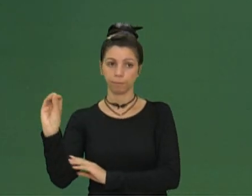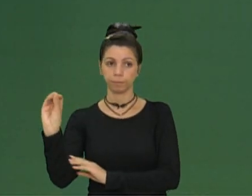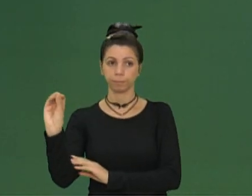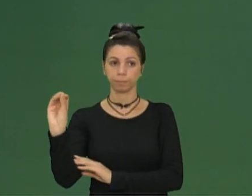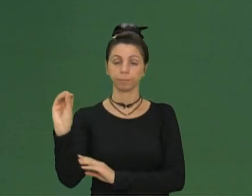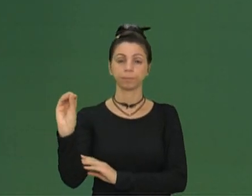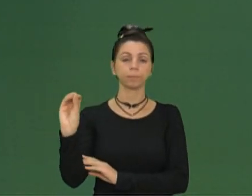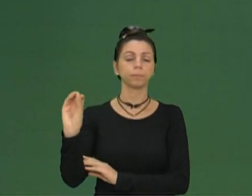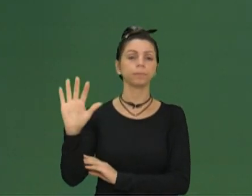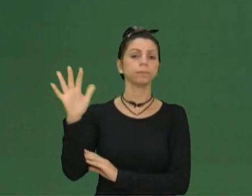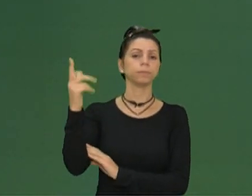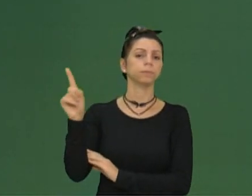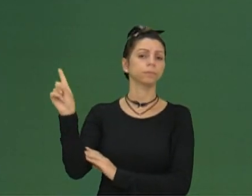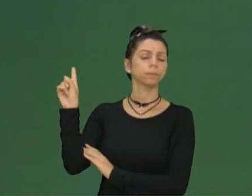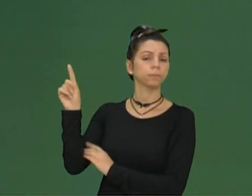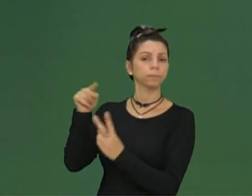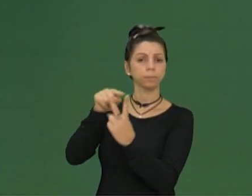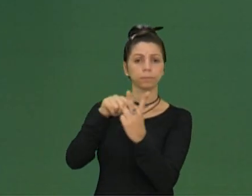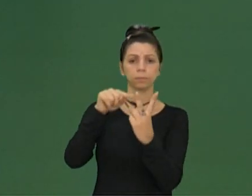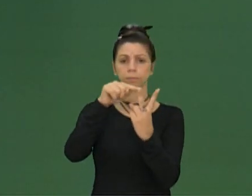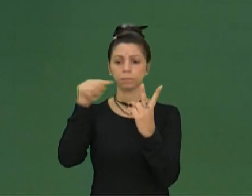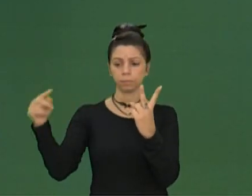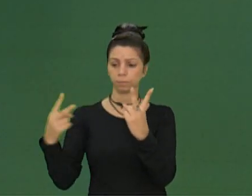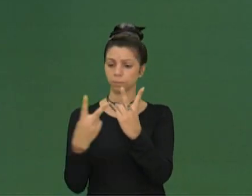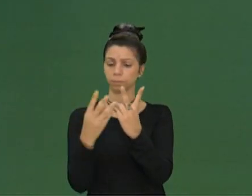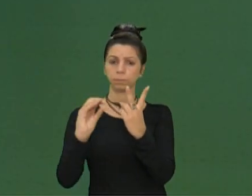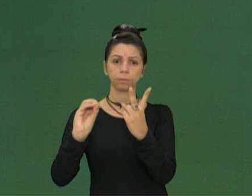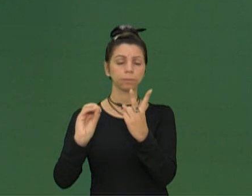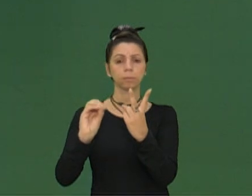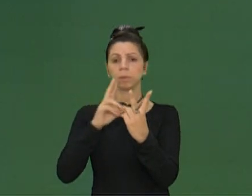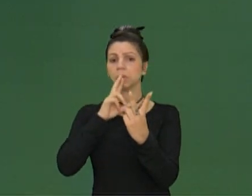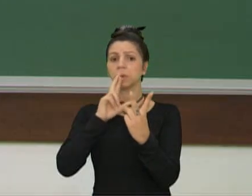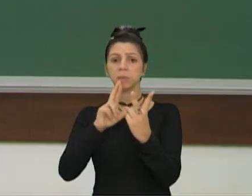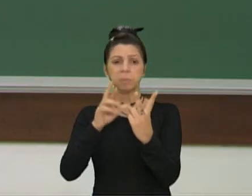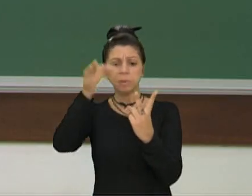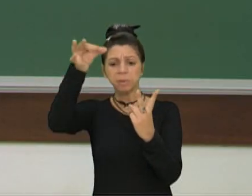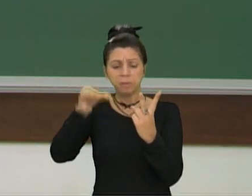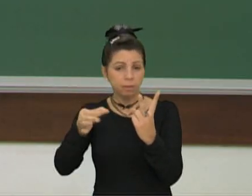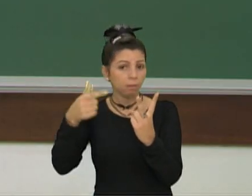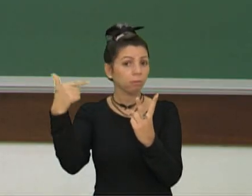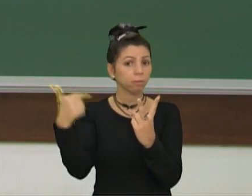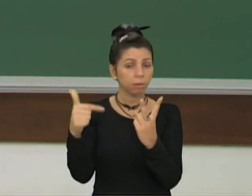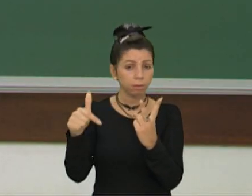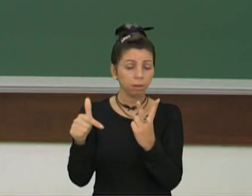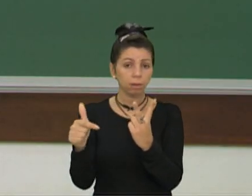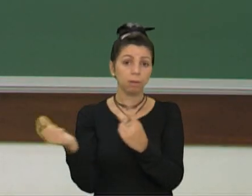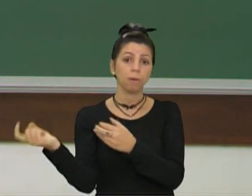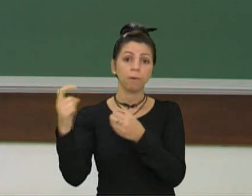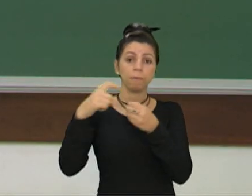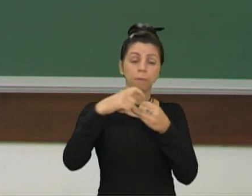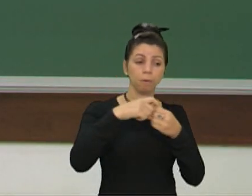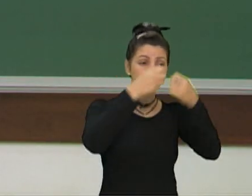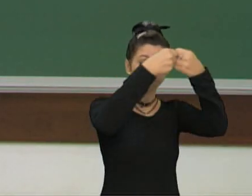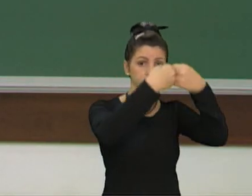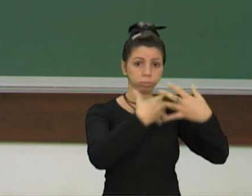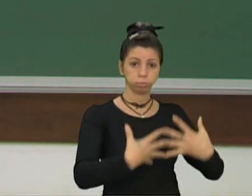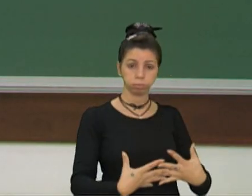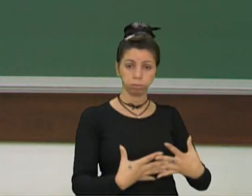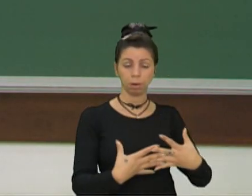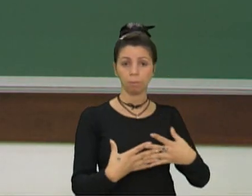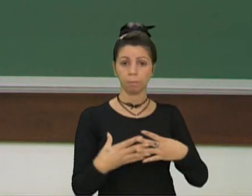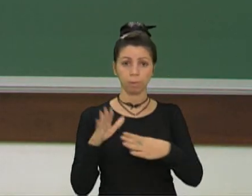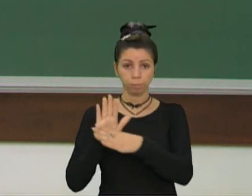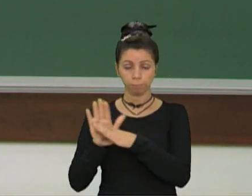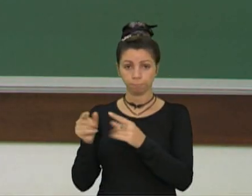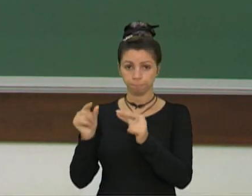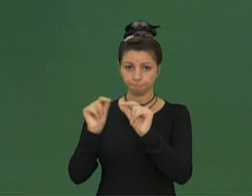que aconteceu aqui. A raiz do 20. Ela não tem uma solução exata, então eu vou voltar lá, vou pegar a minha fatoração para auxiliar nesse